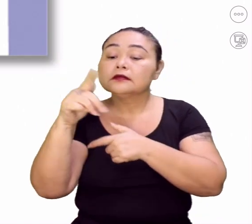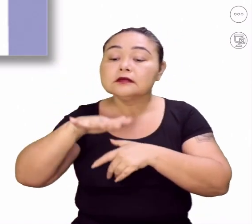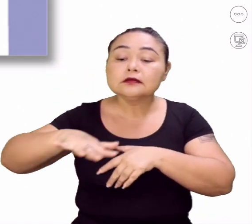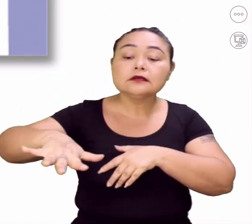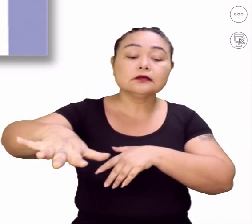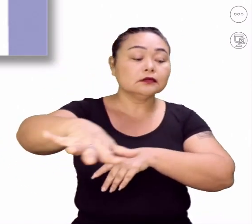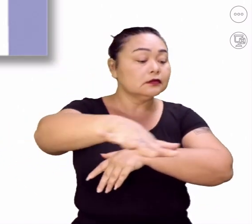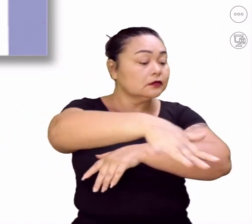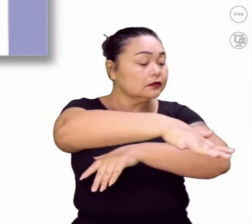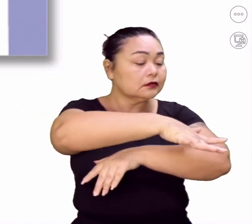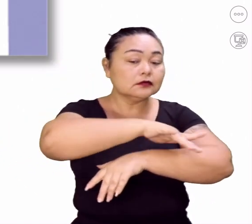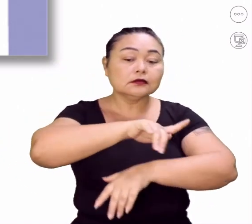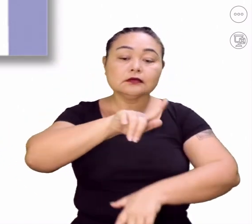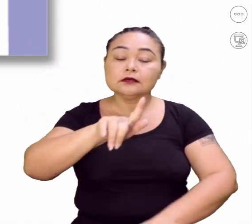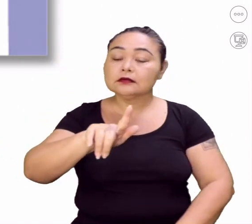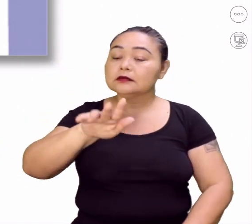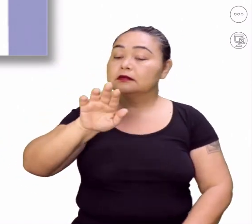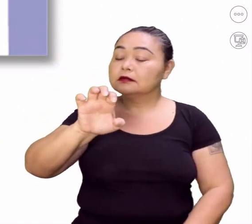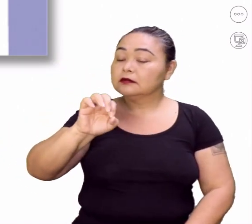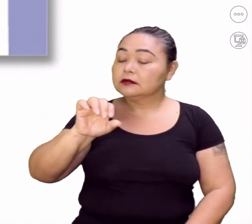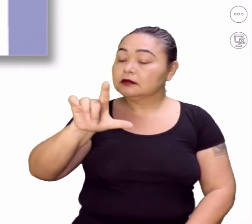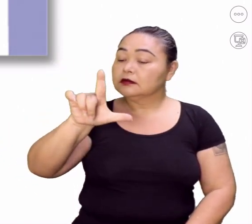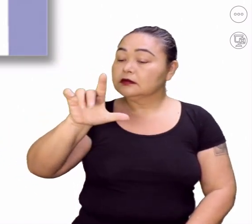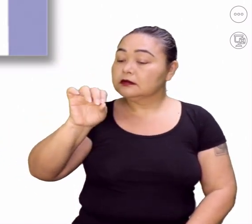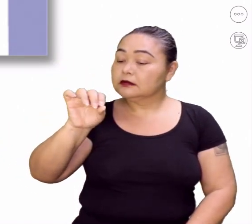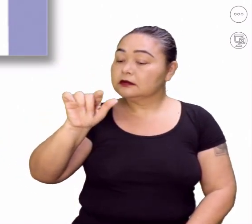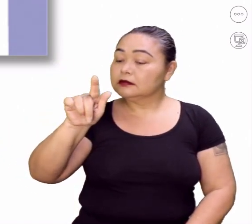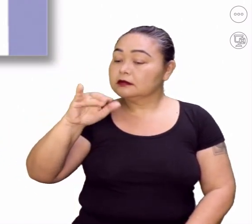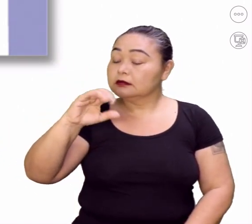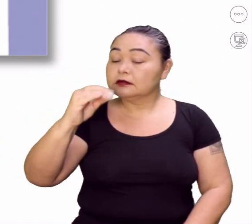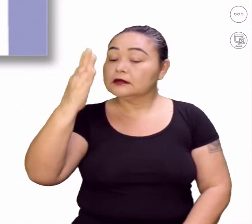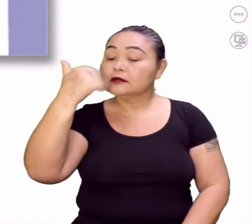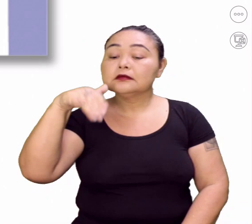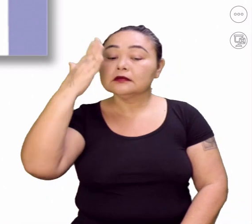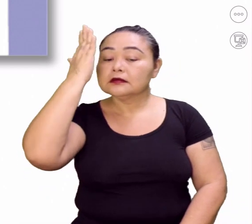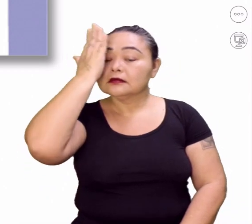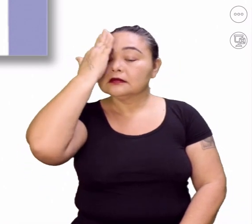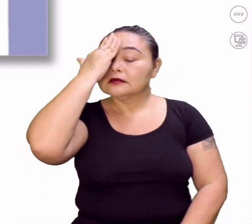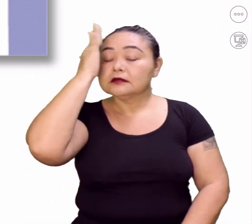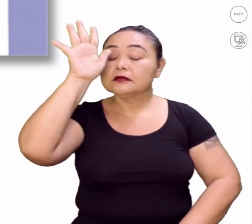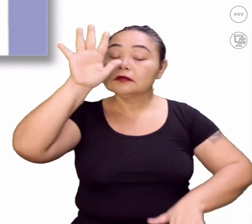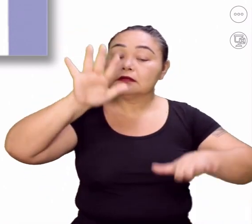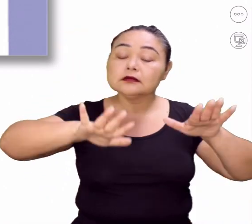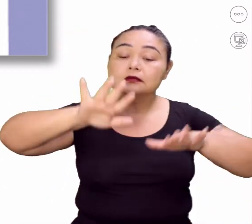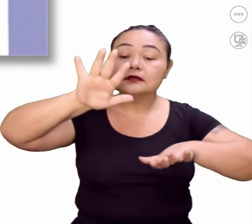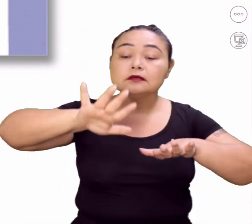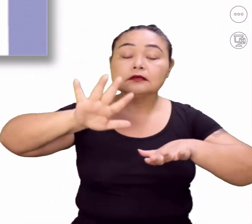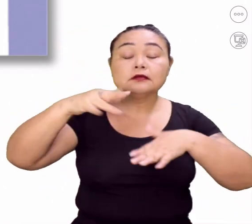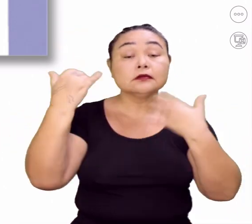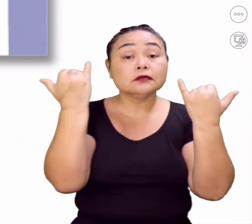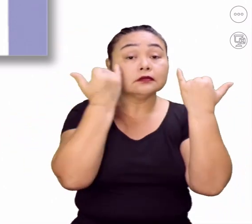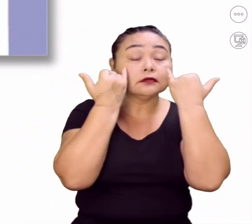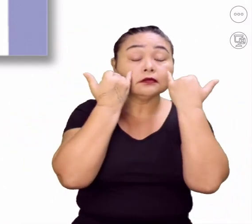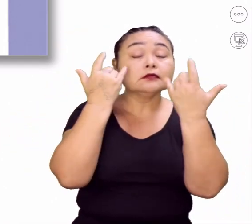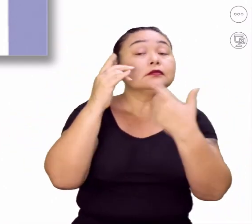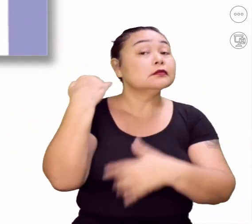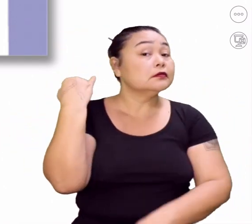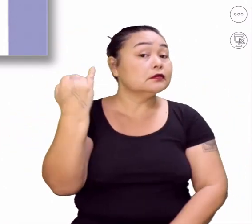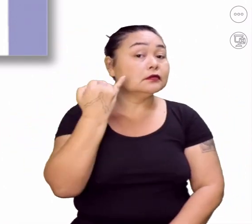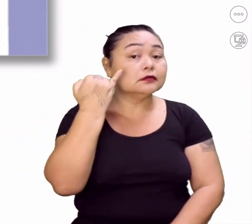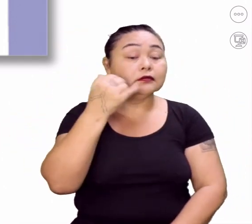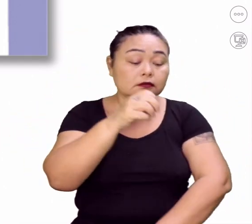geológico. Exatamente. Ou seja, a gente vai saber algumas informações importantes